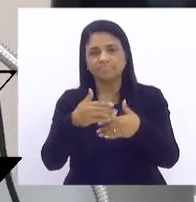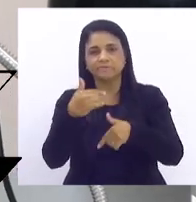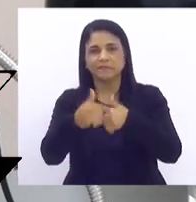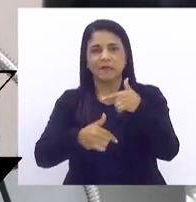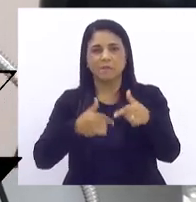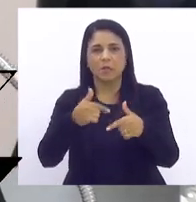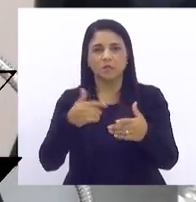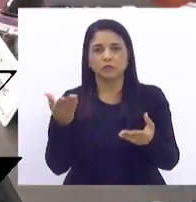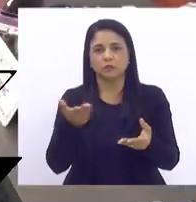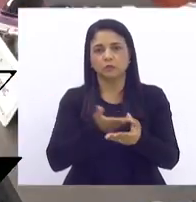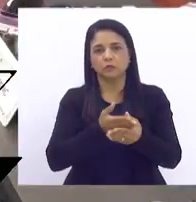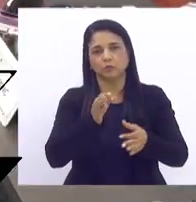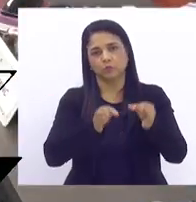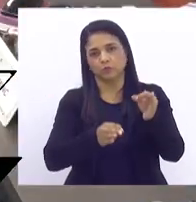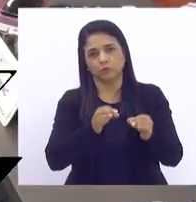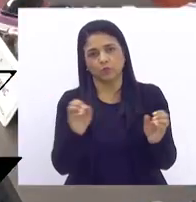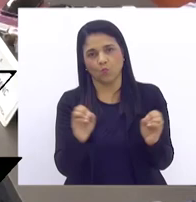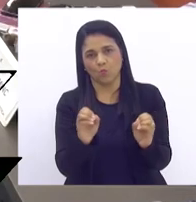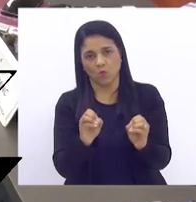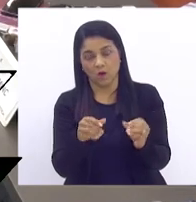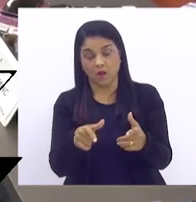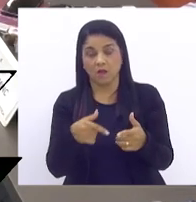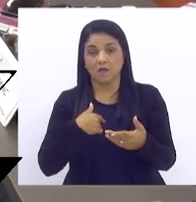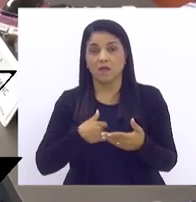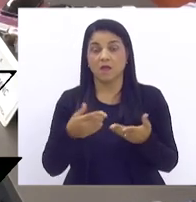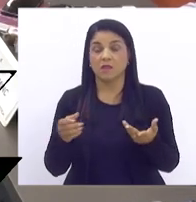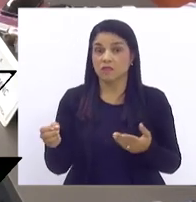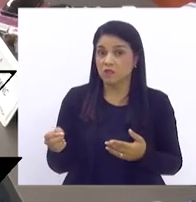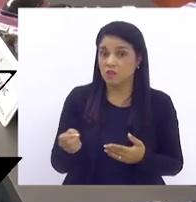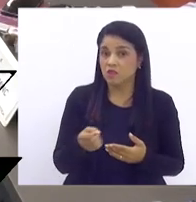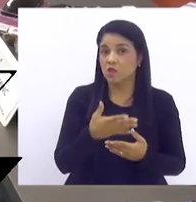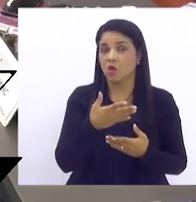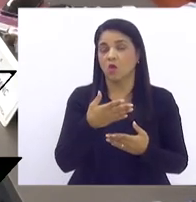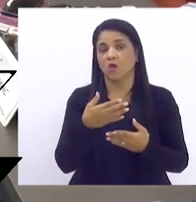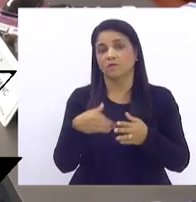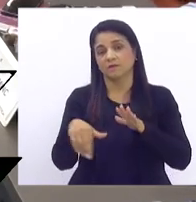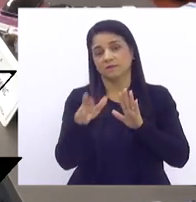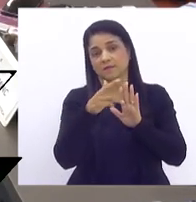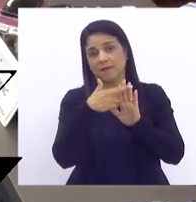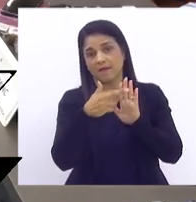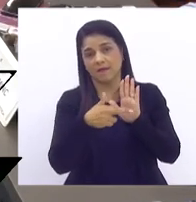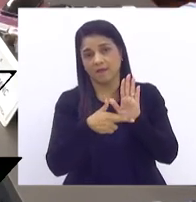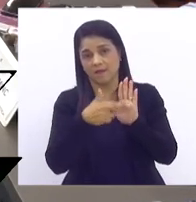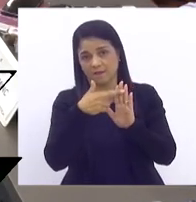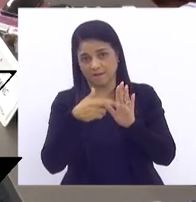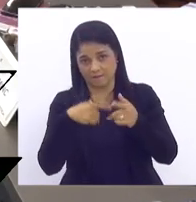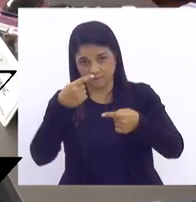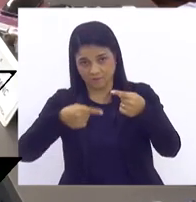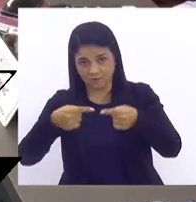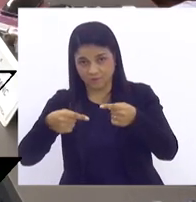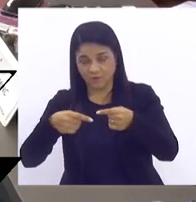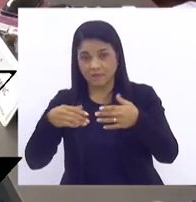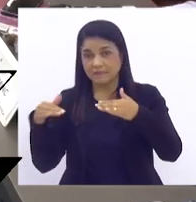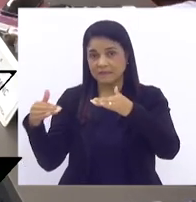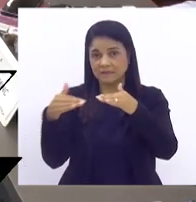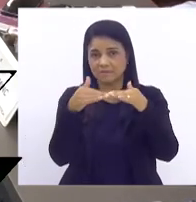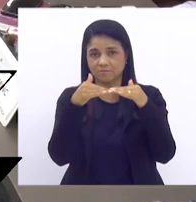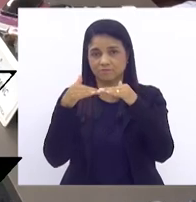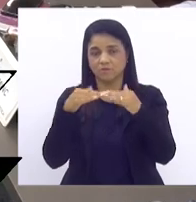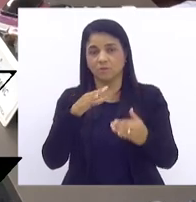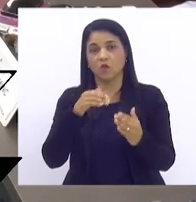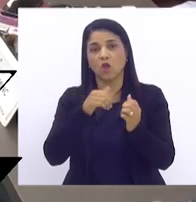que a pena é a expectativa da pena. A grande inovação aqui, que é o grande cerne da discussão, é a simetria com o Código